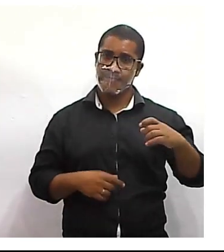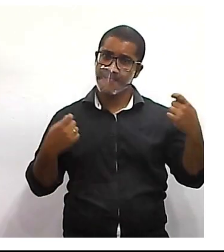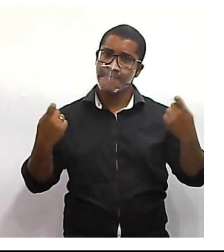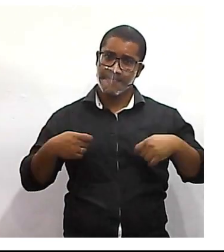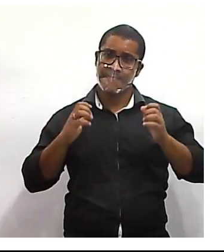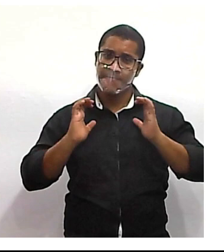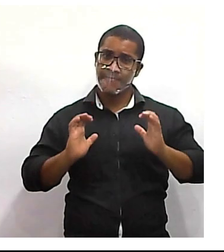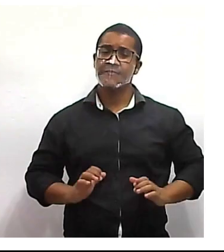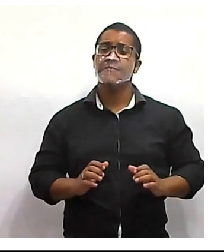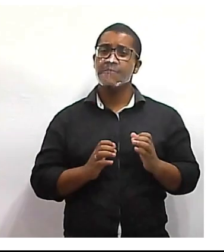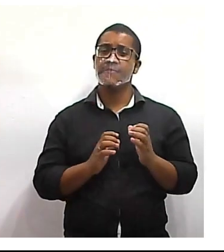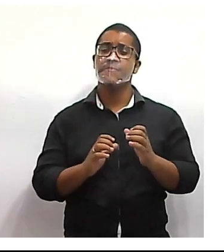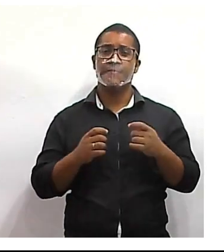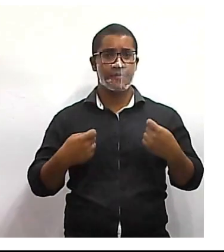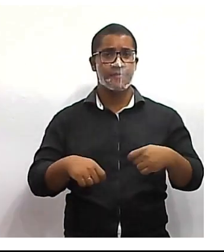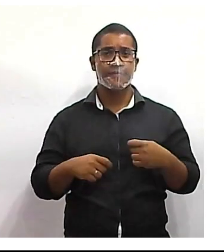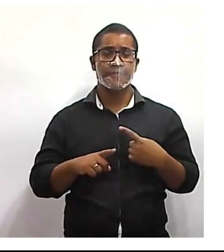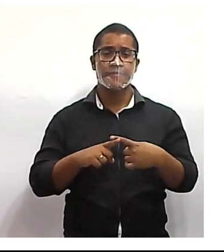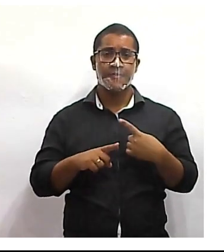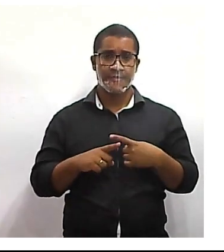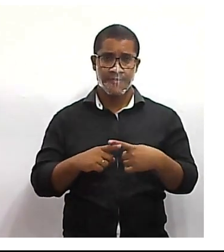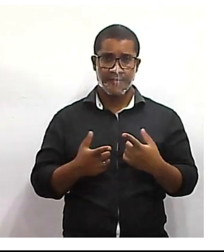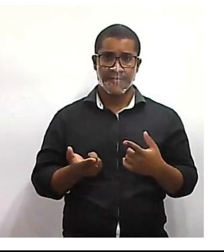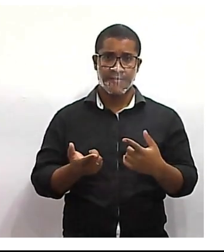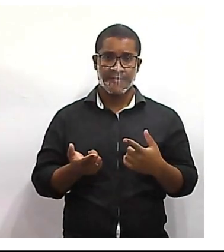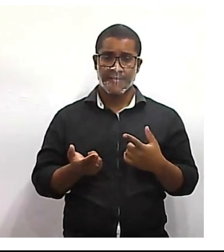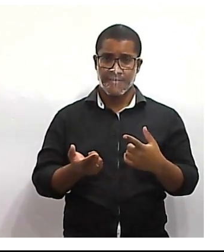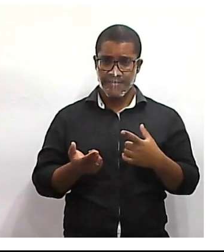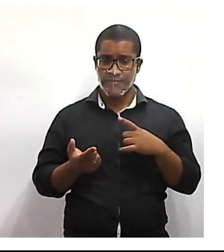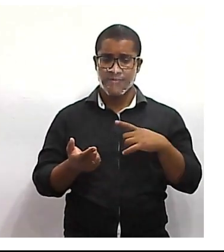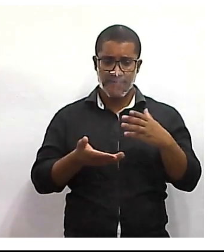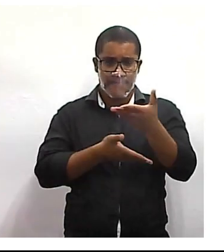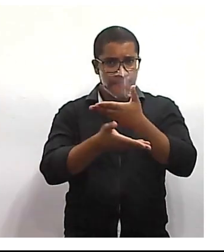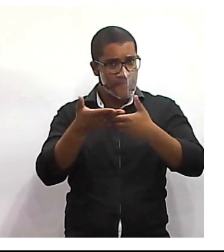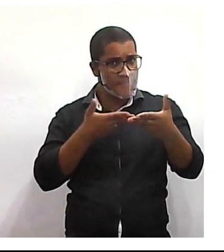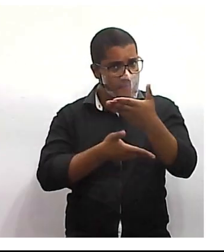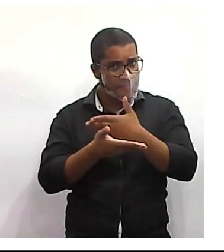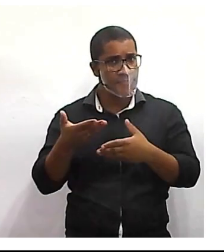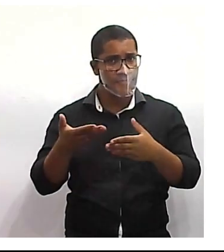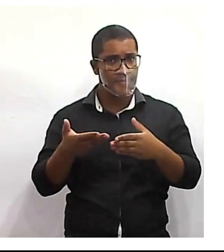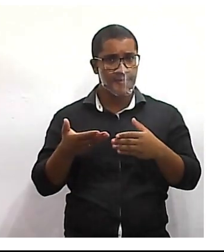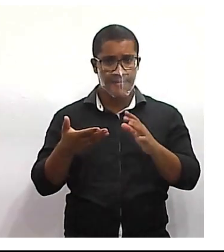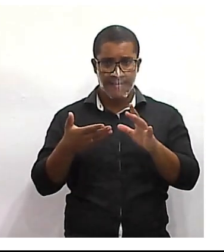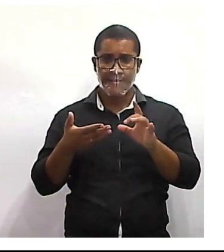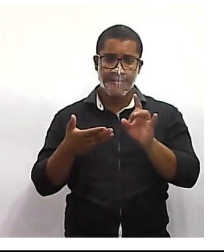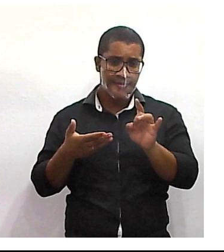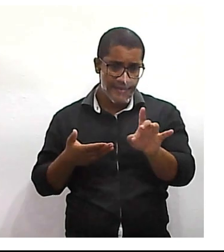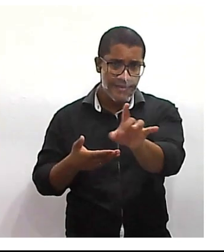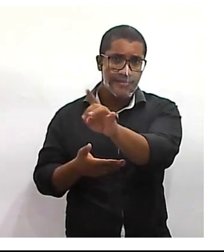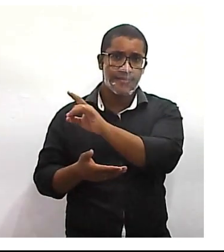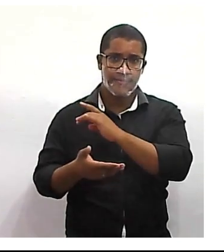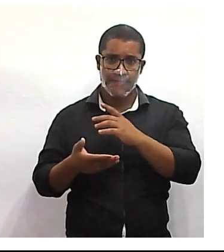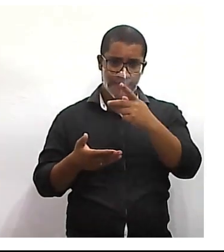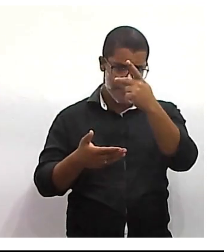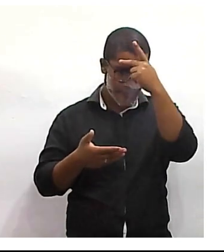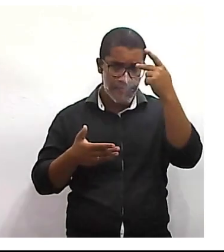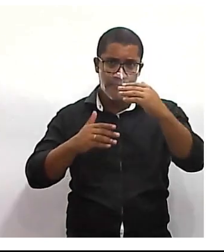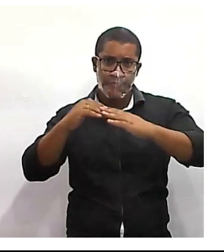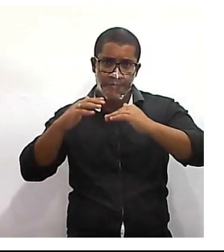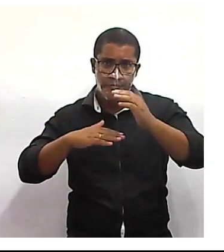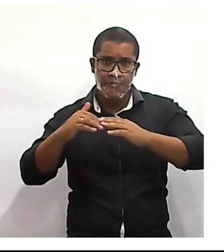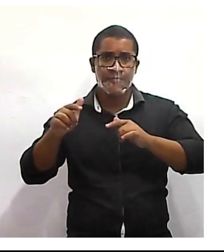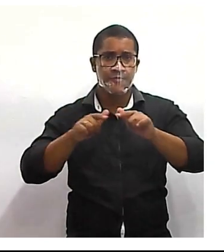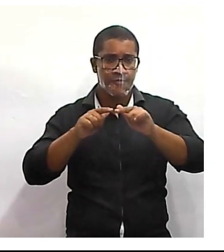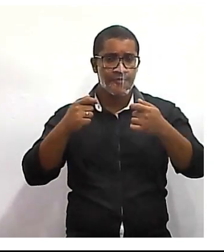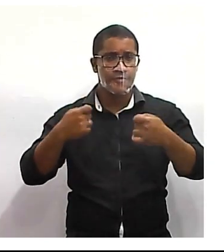estar presente, né? Porque nas relações, isso, nas relações, no papel de cada profissional, né? Então isso é